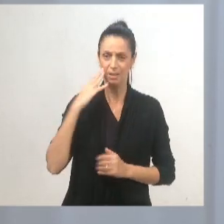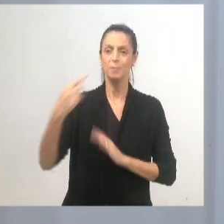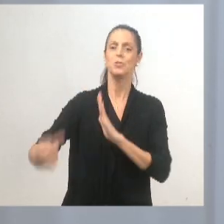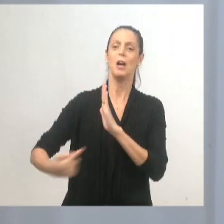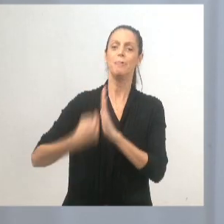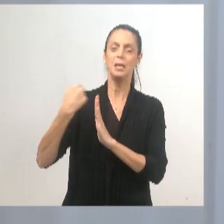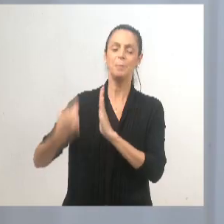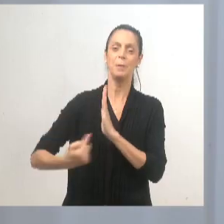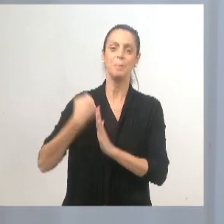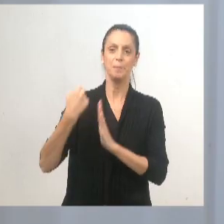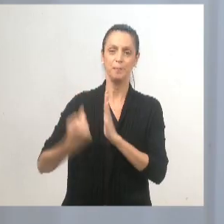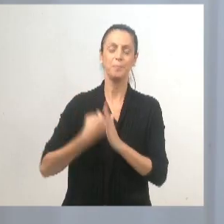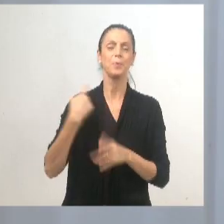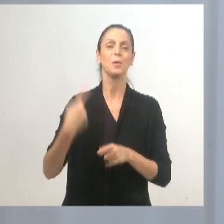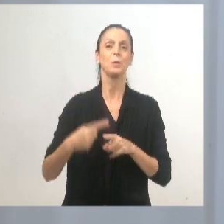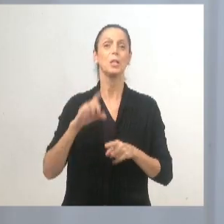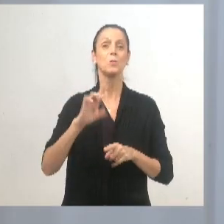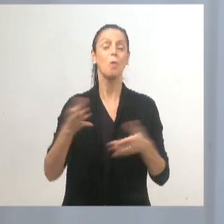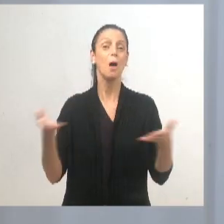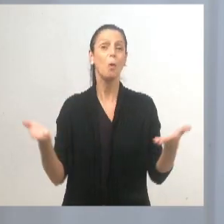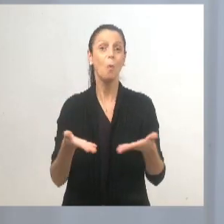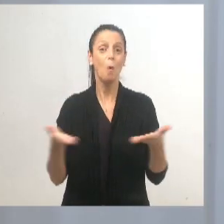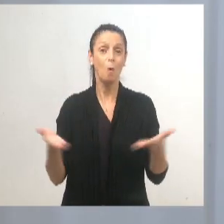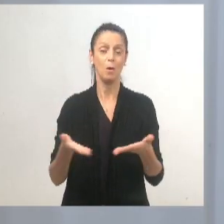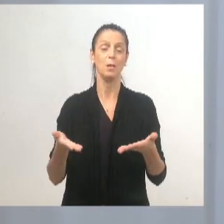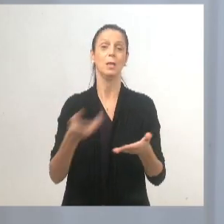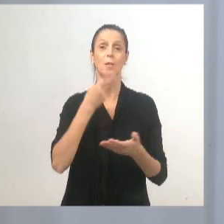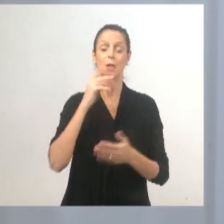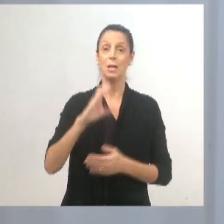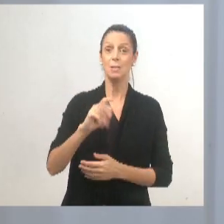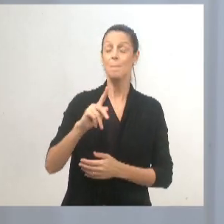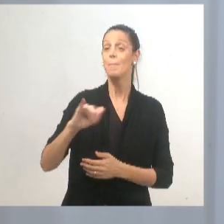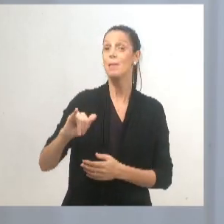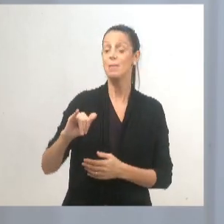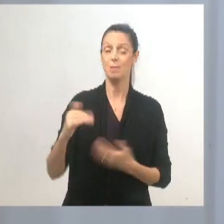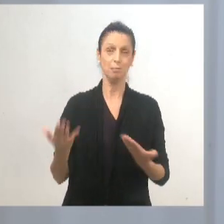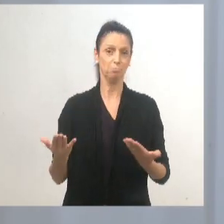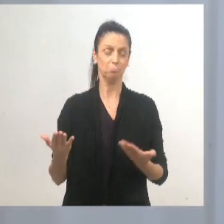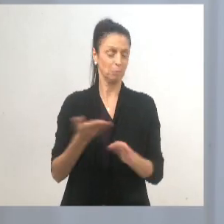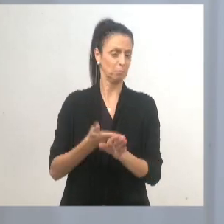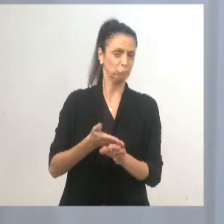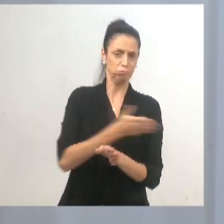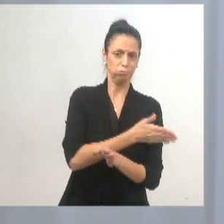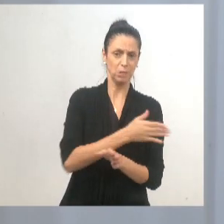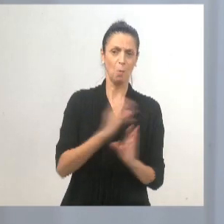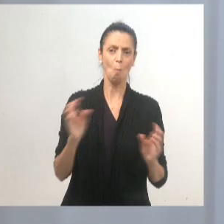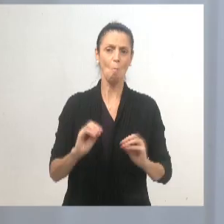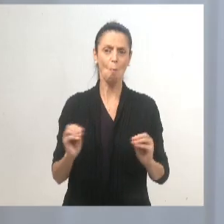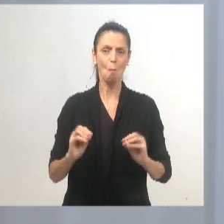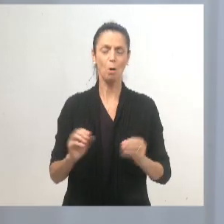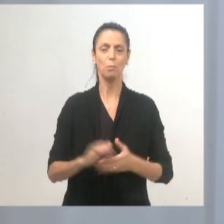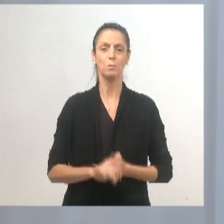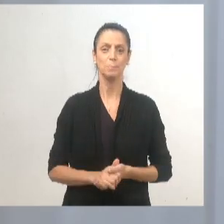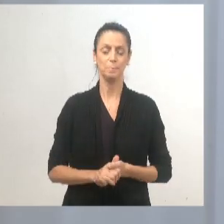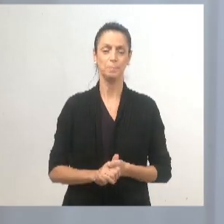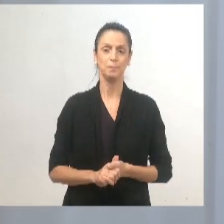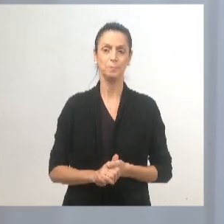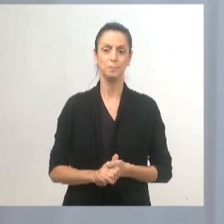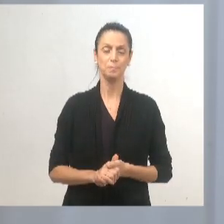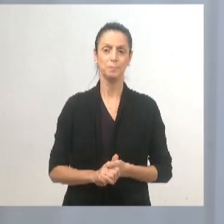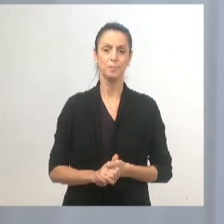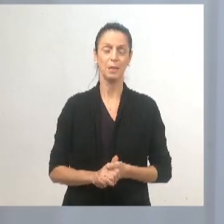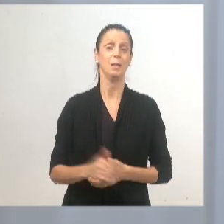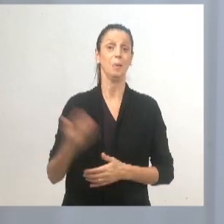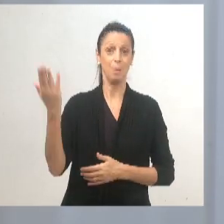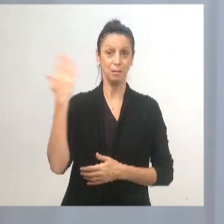Por que só agora se fala em CPI? Porque enquanto esse aditivo tramitava, nenhum